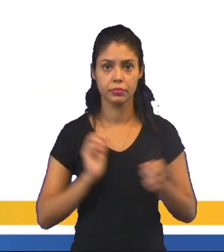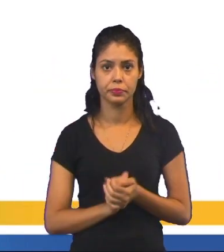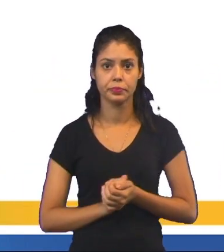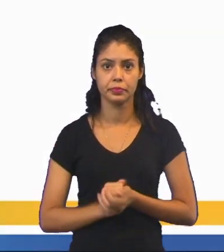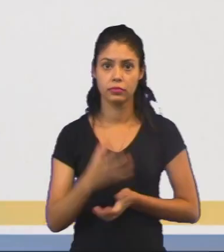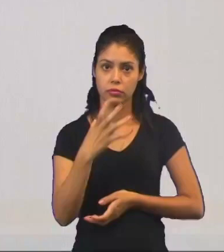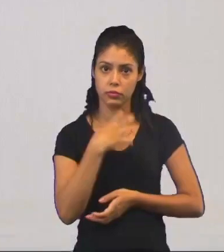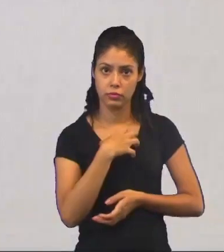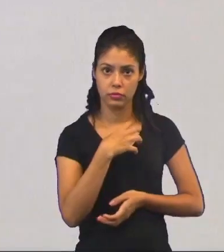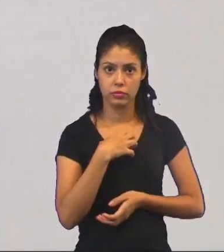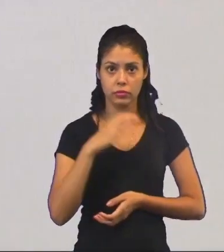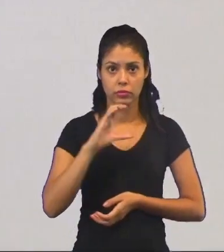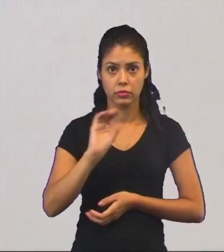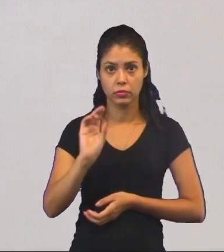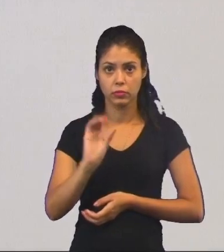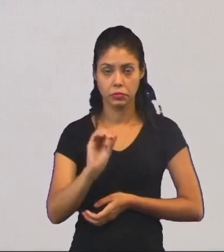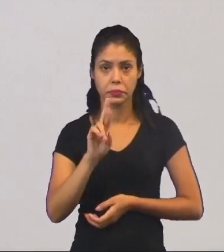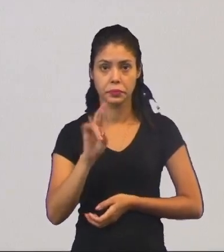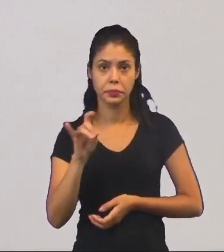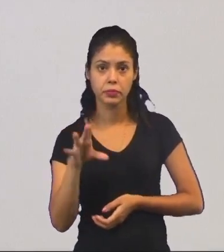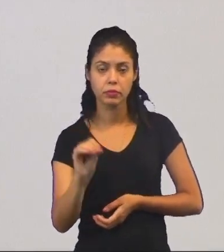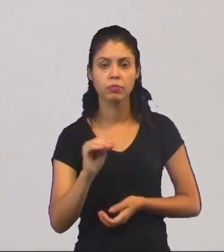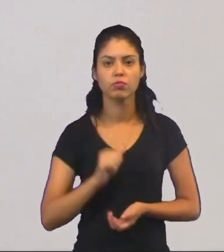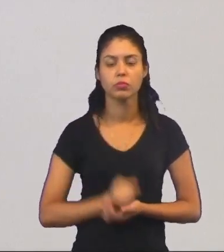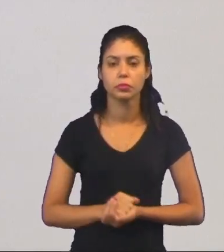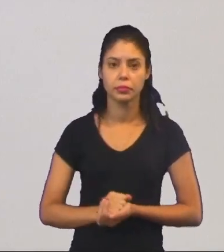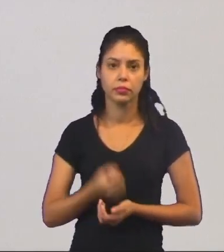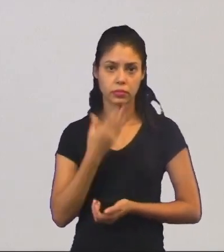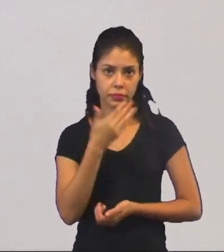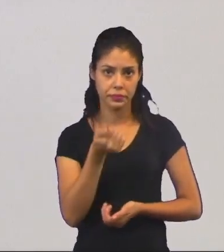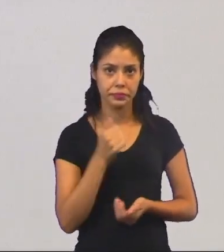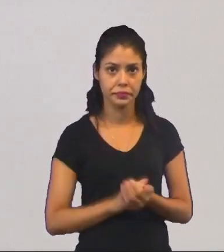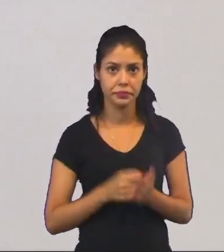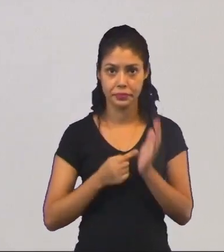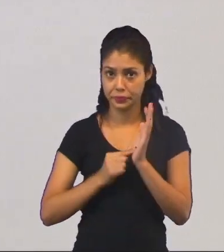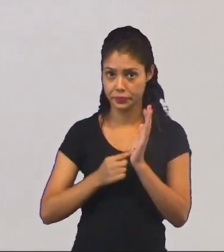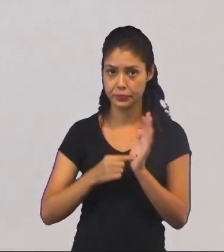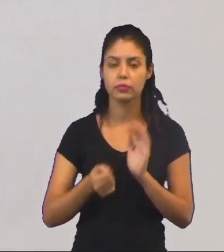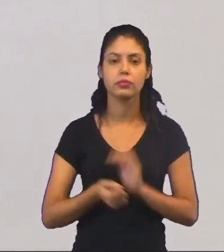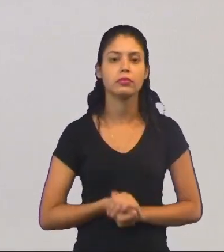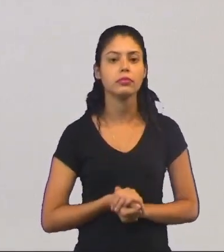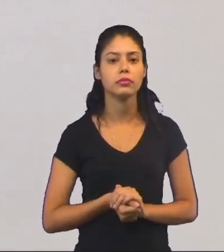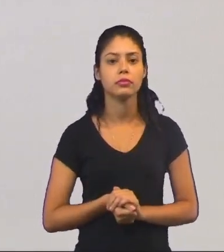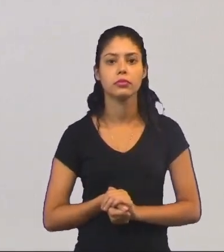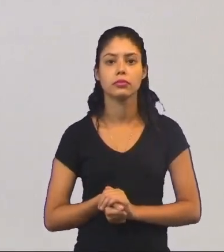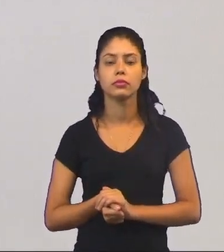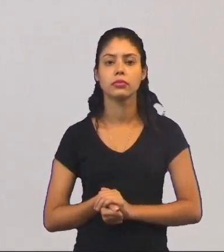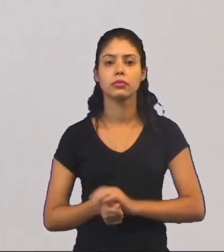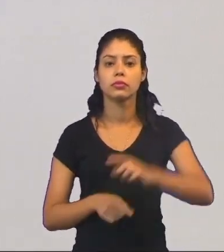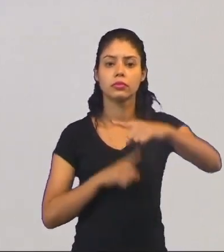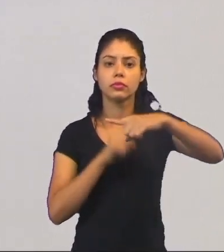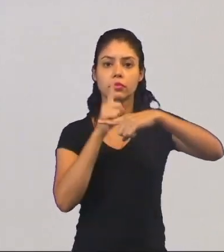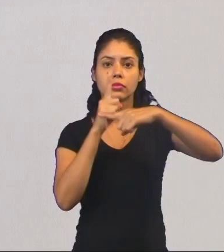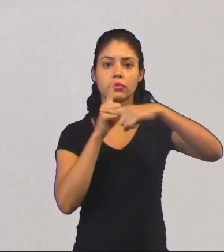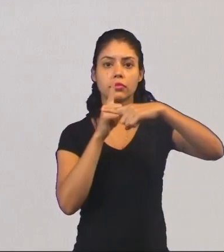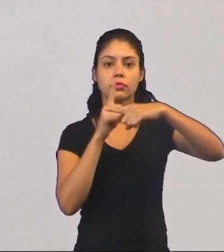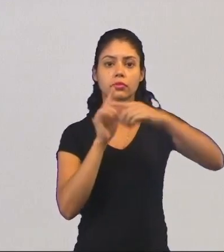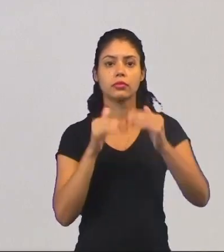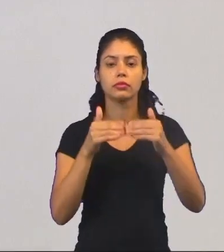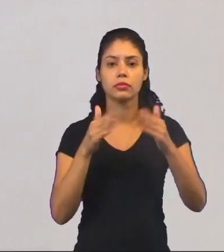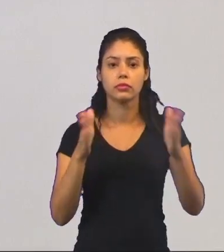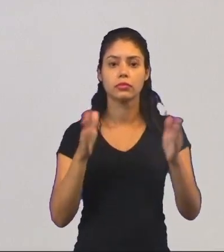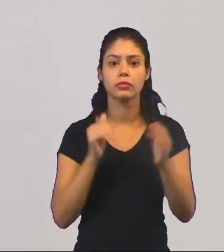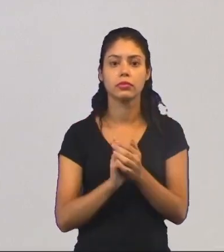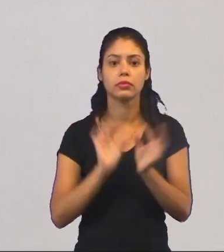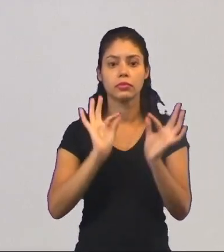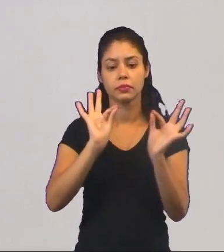em sentido horário tudo bem a gente tem lá o ponto plano cartesiano e quando